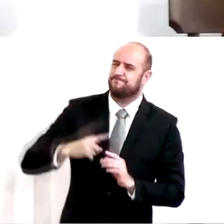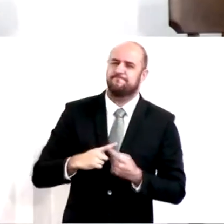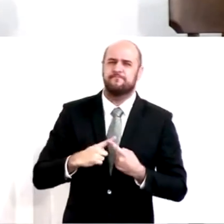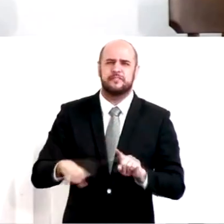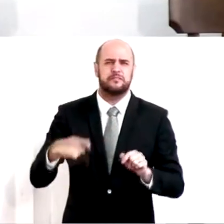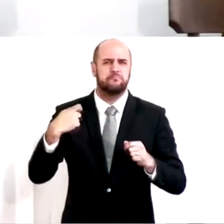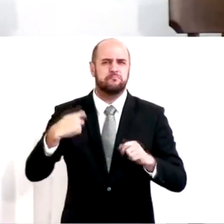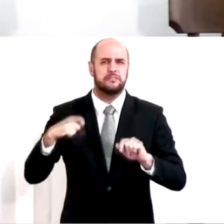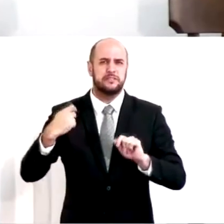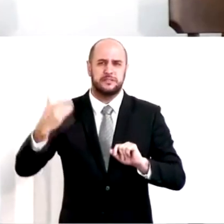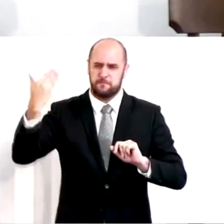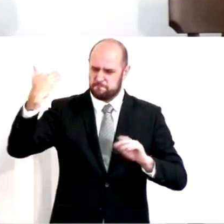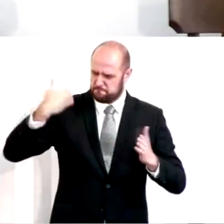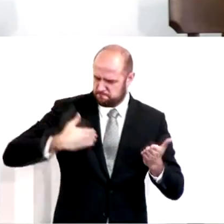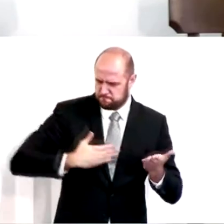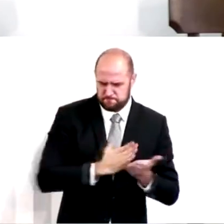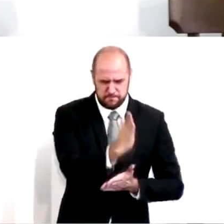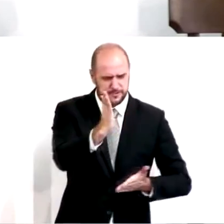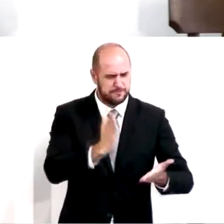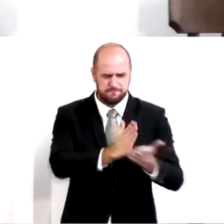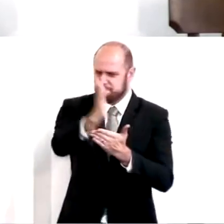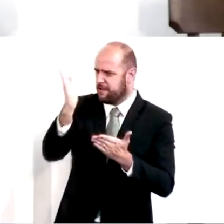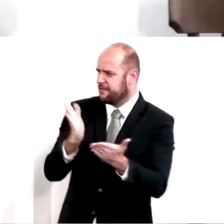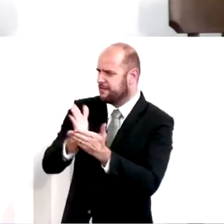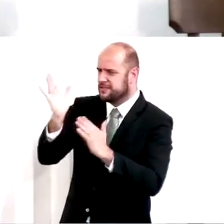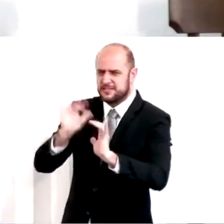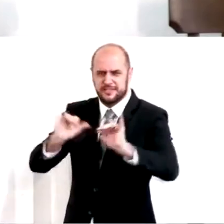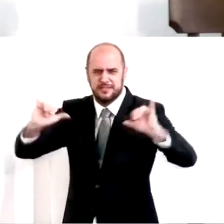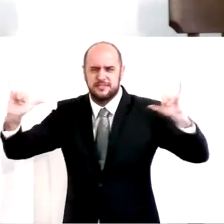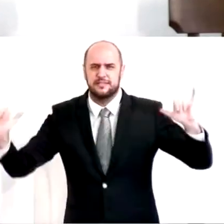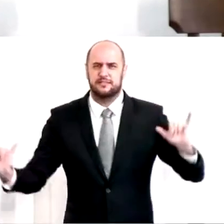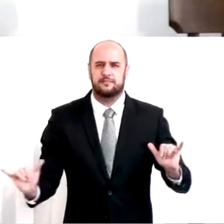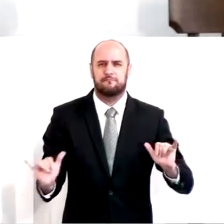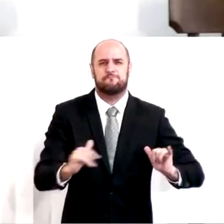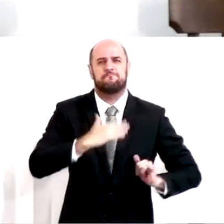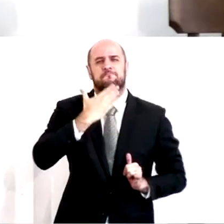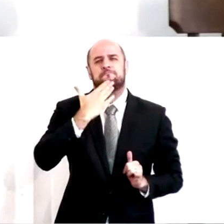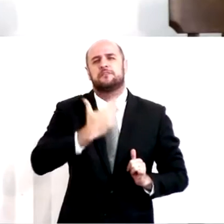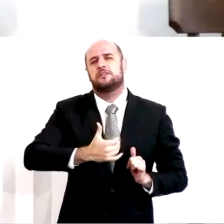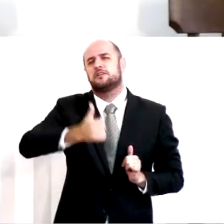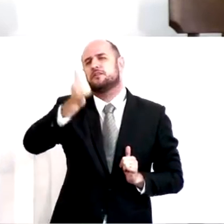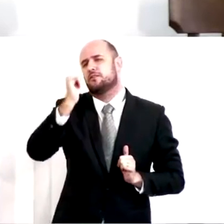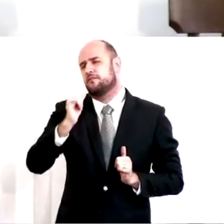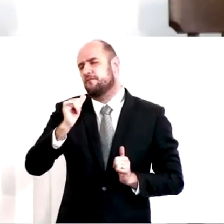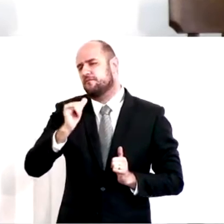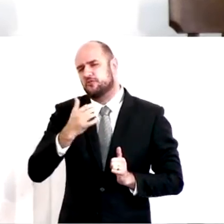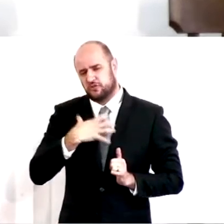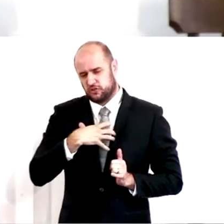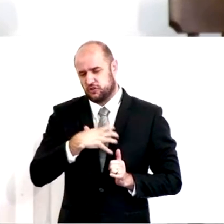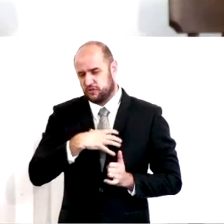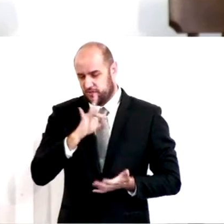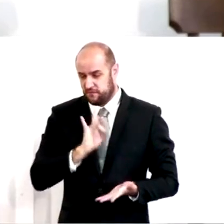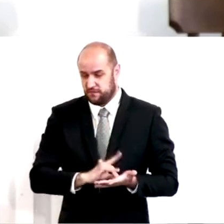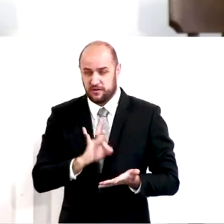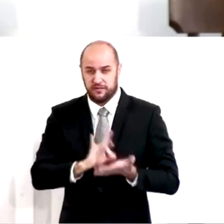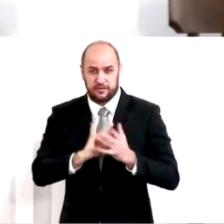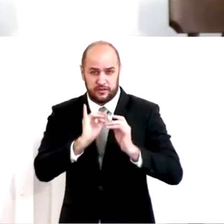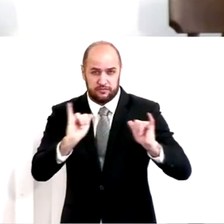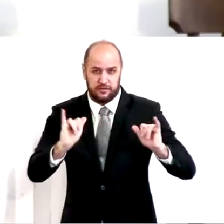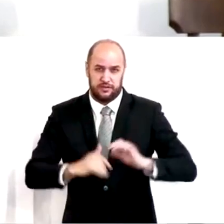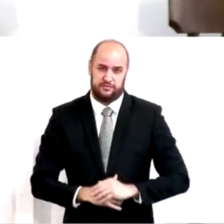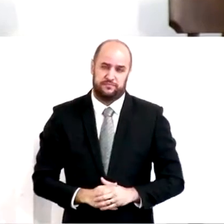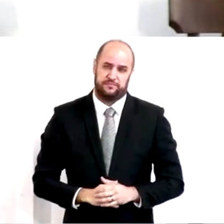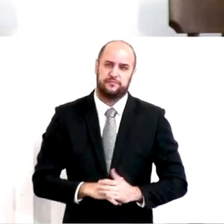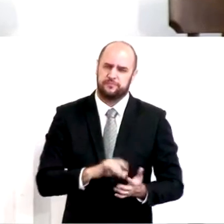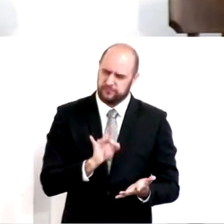precisa passar por nós. E essa é a melhor forma de entender sinceridade. Sinceridade é respeitar o que é da